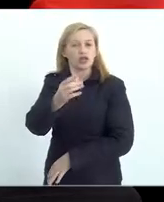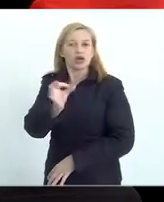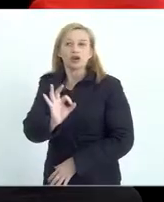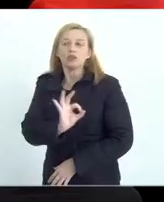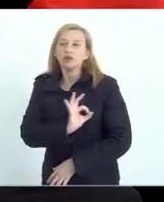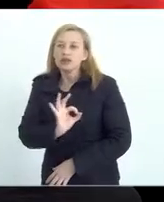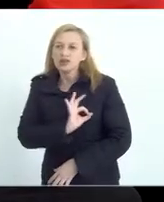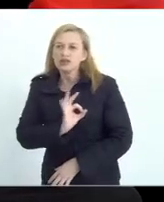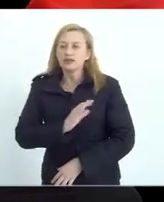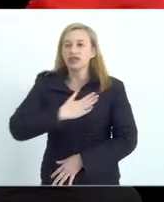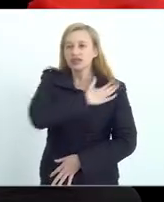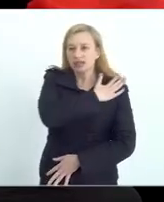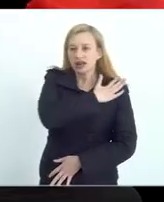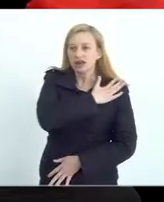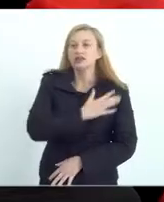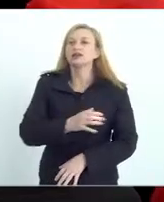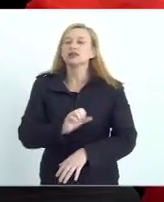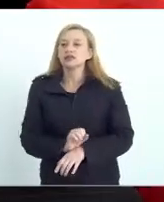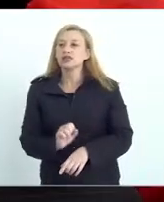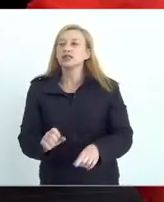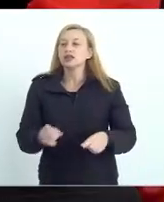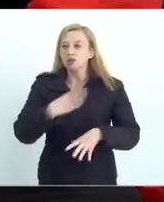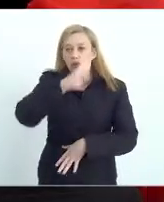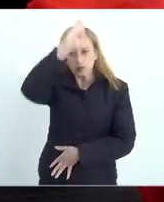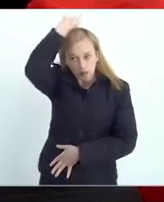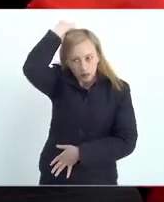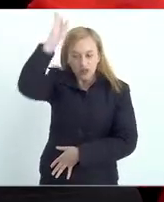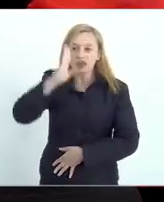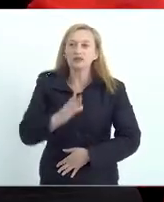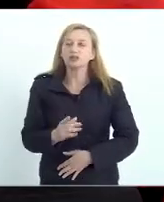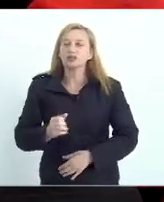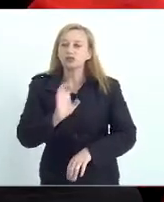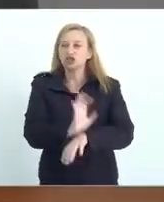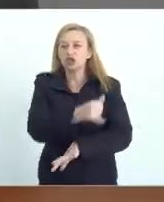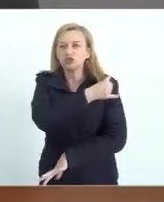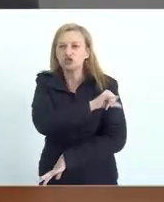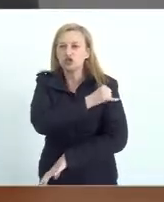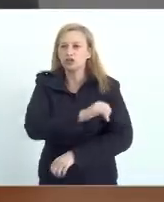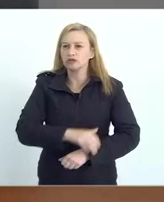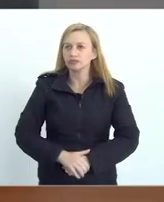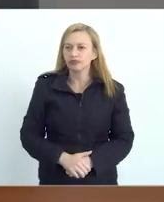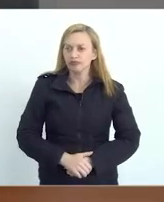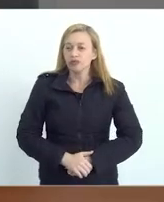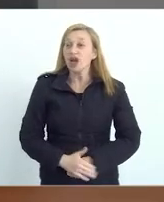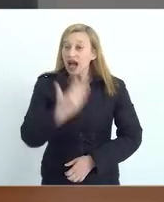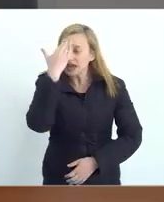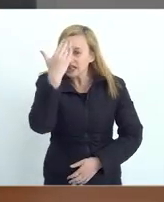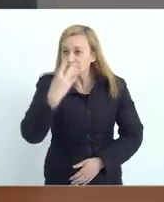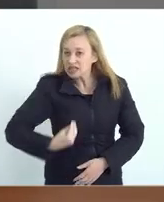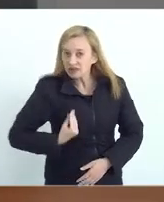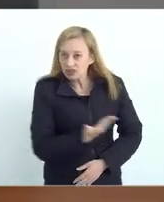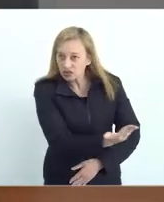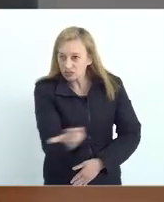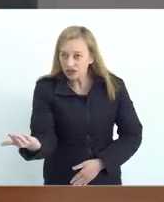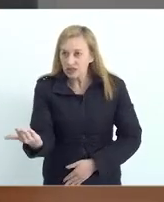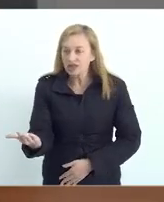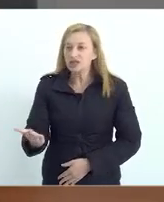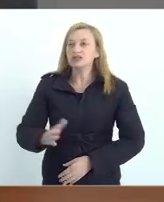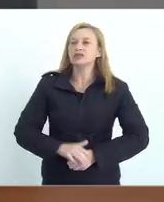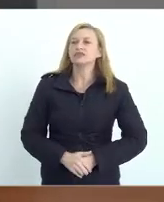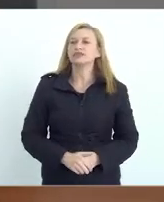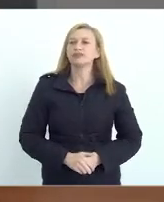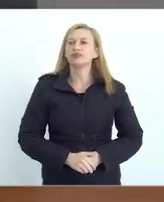e pela Secretaria de Estado de Defesa Civil Corpo de Bombeiros Militar do Estado do Rio de Janeiro agradeço a presença de todos a gente tá